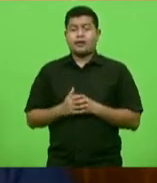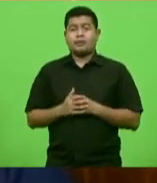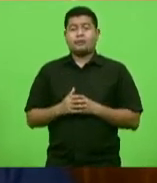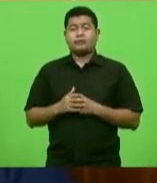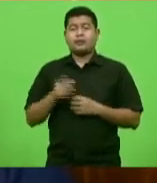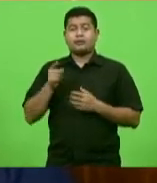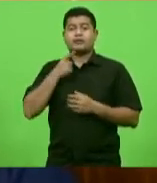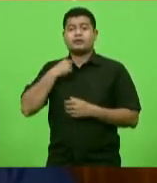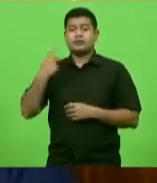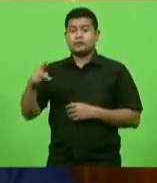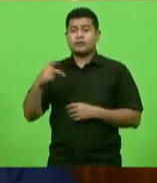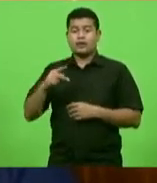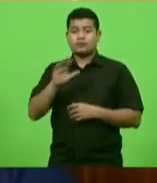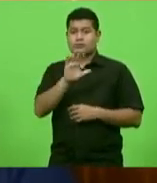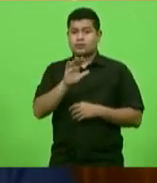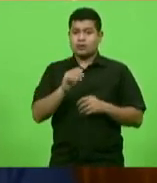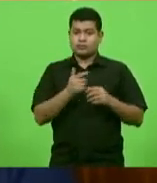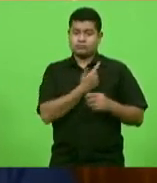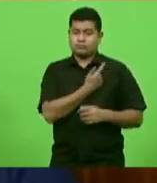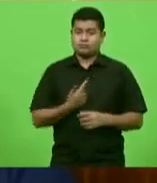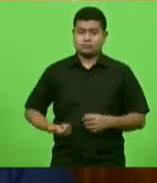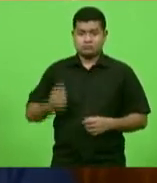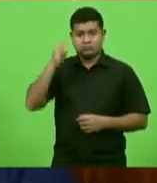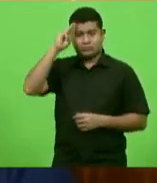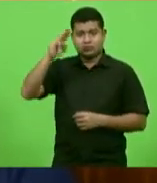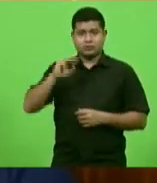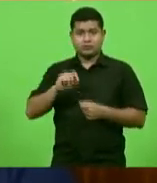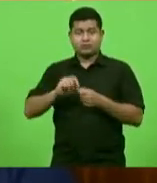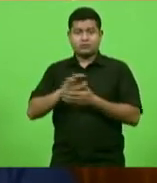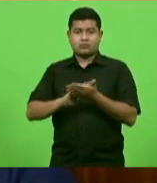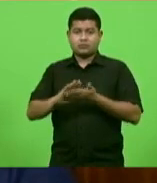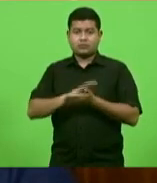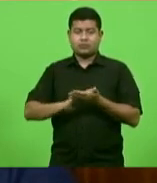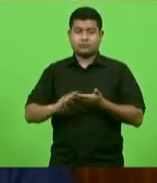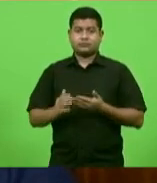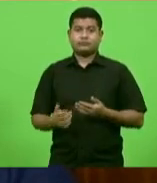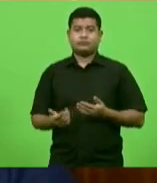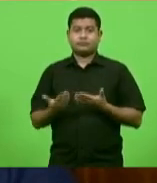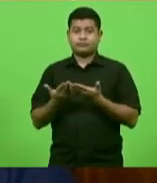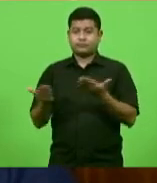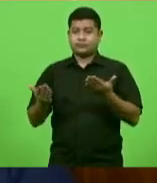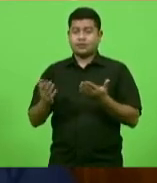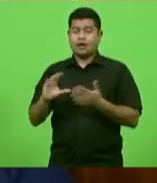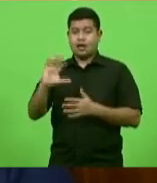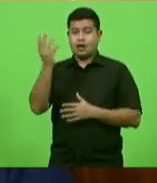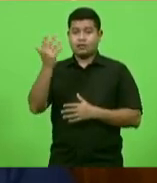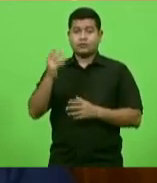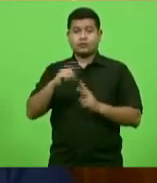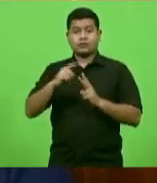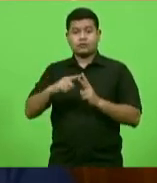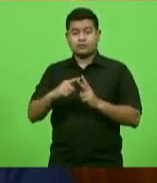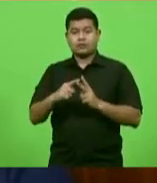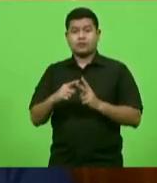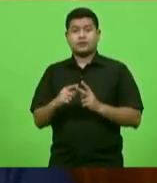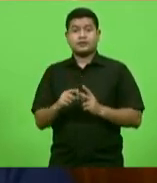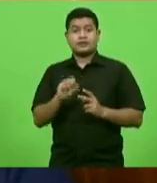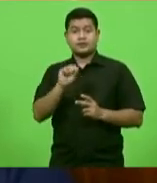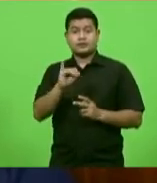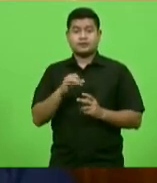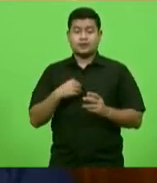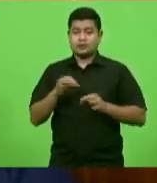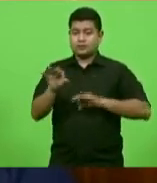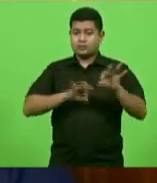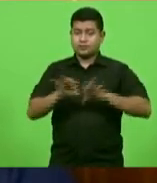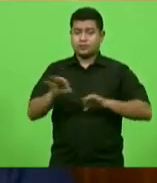chefe. Em nenhuma dessas situações, ainda que tivesse sido formulados pedidos pela Assembleia